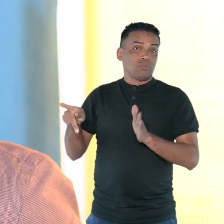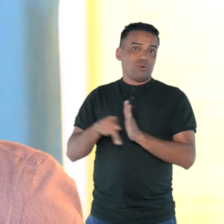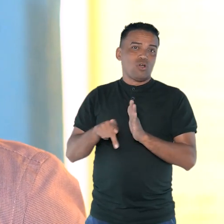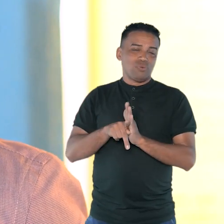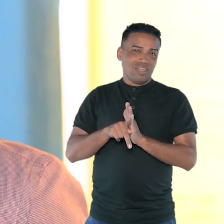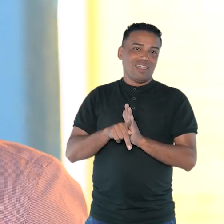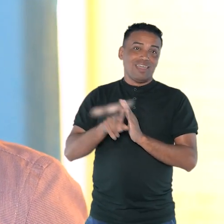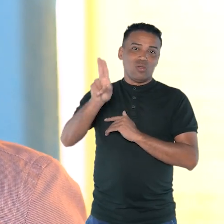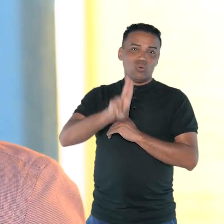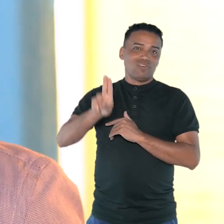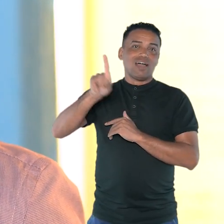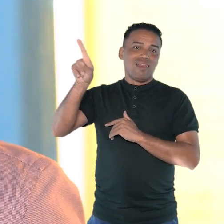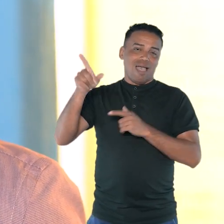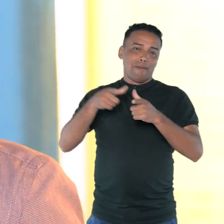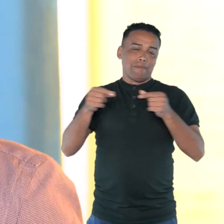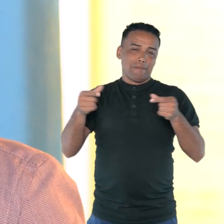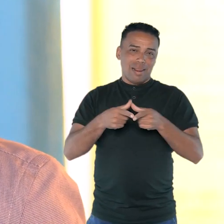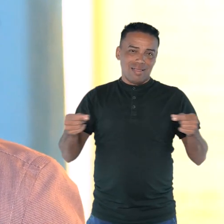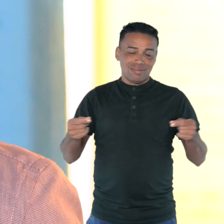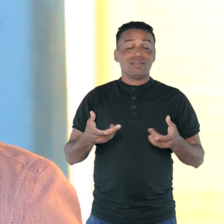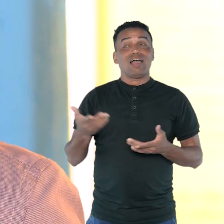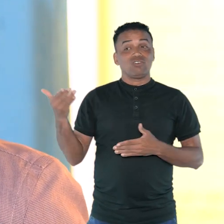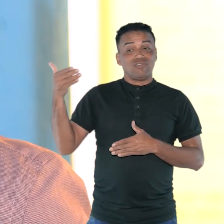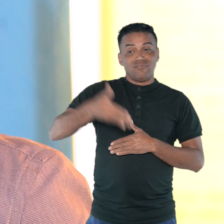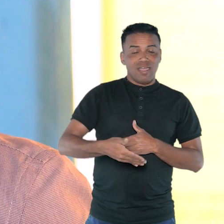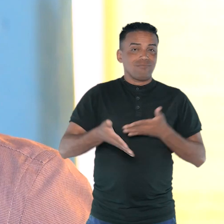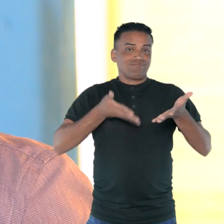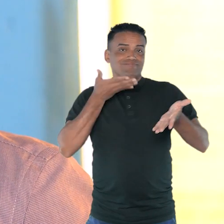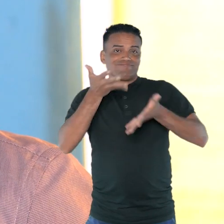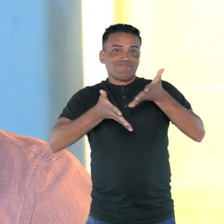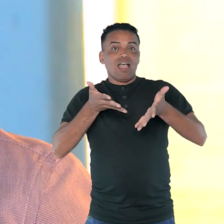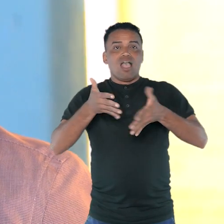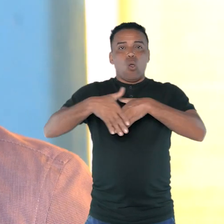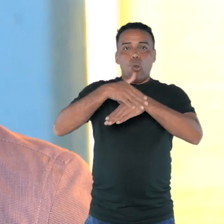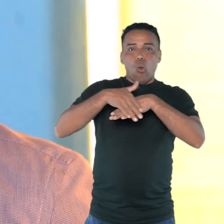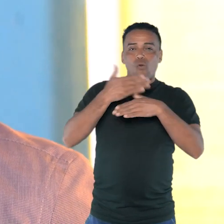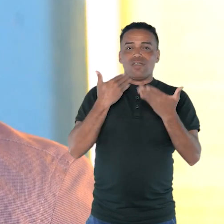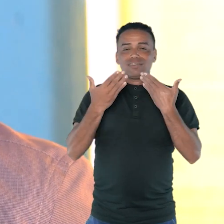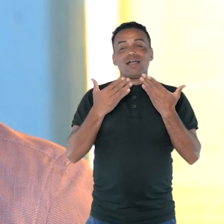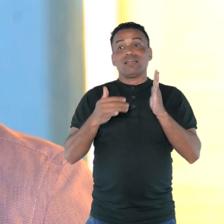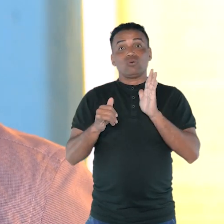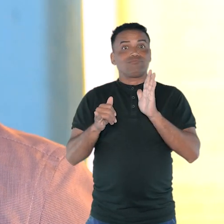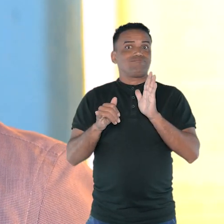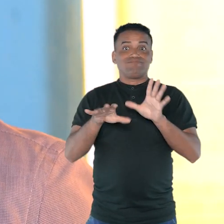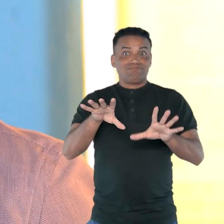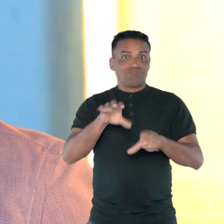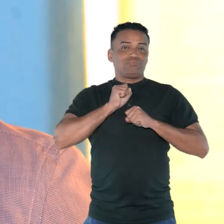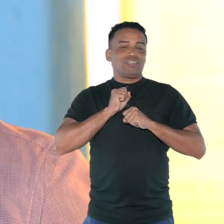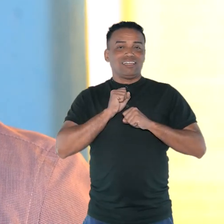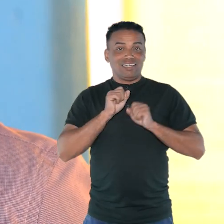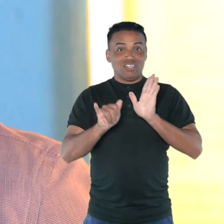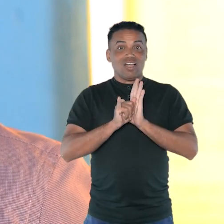Universidade de Brasília. Então, quando você vem falar conosco, a identificação é imediata. Eu fiz a